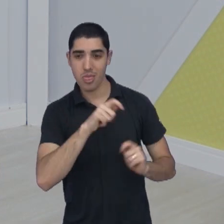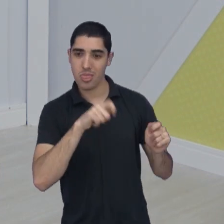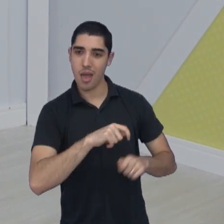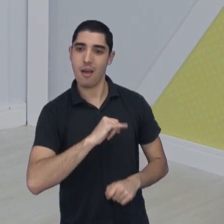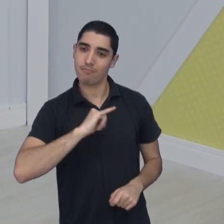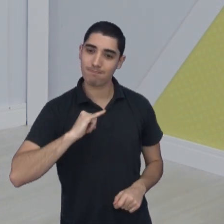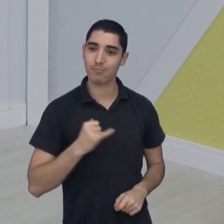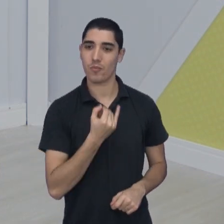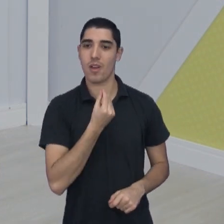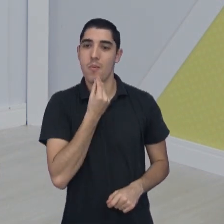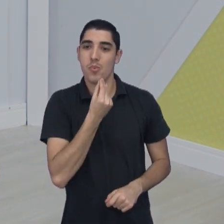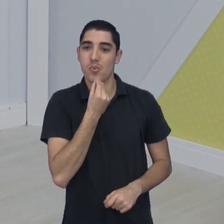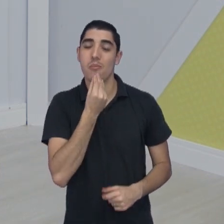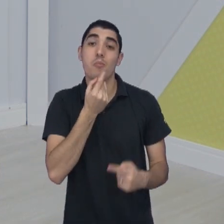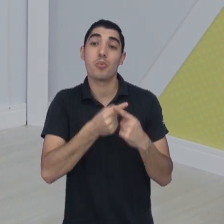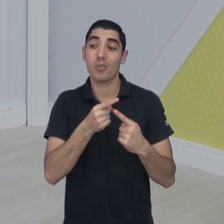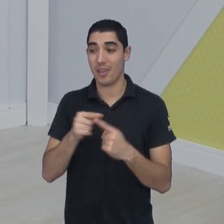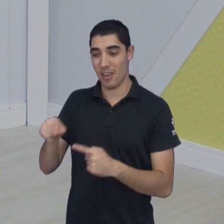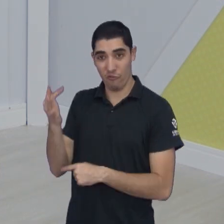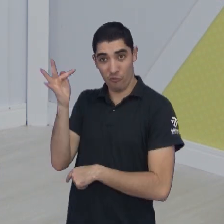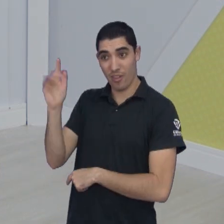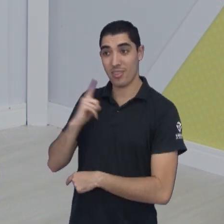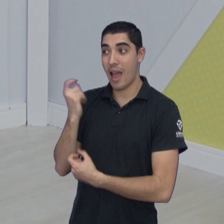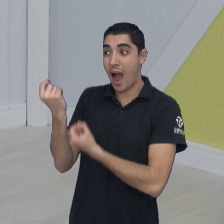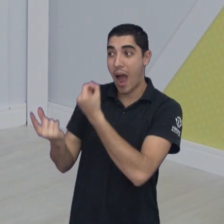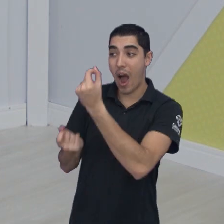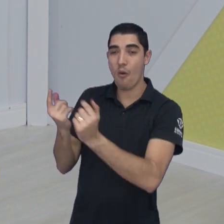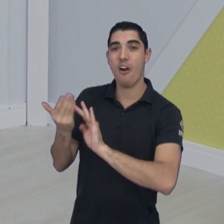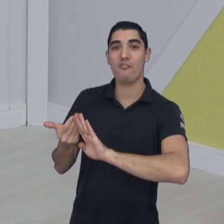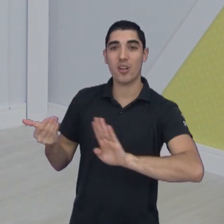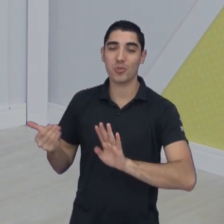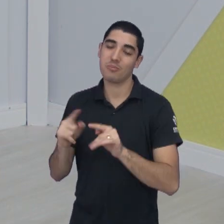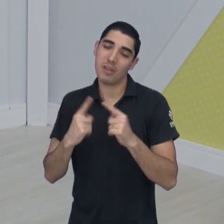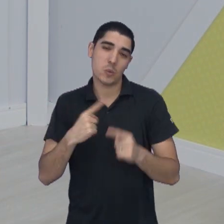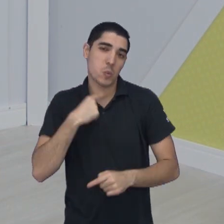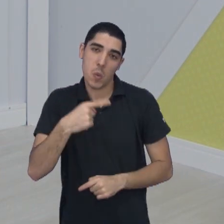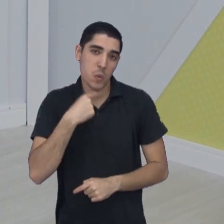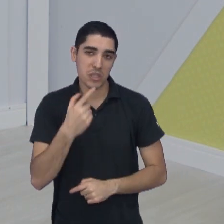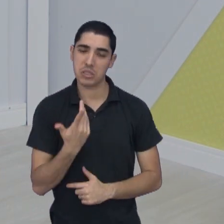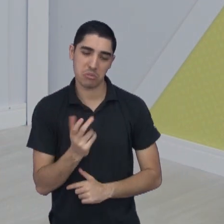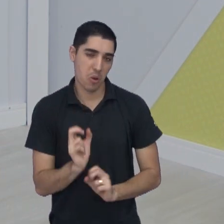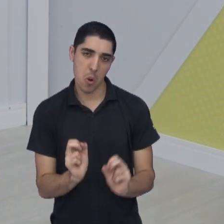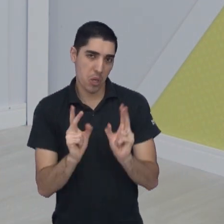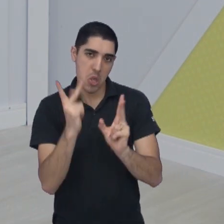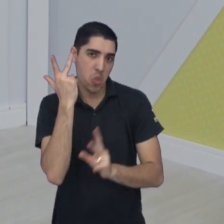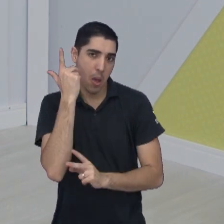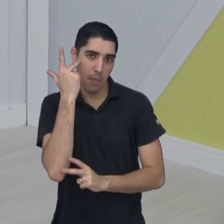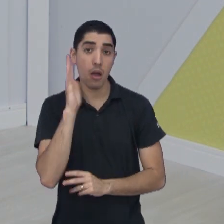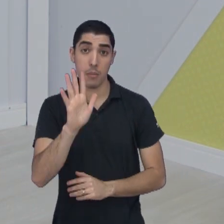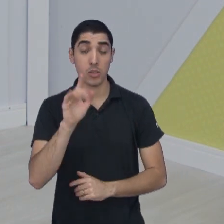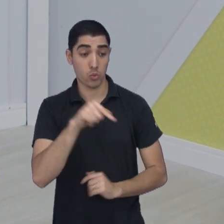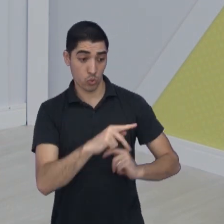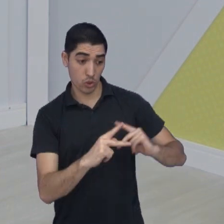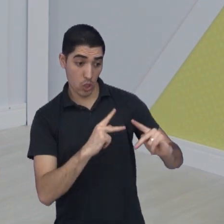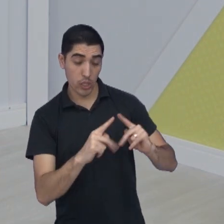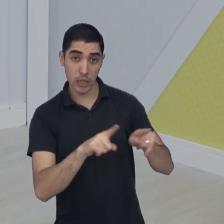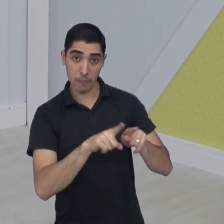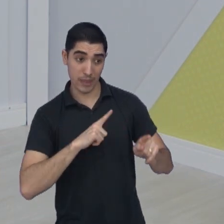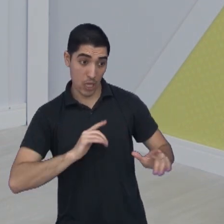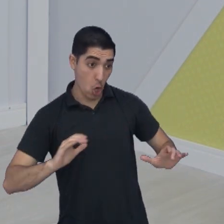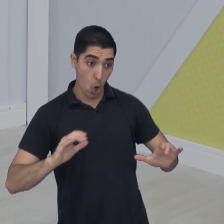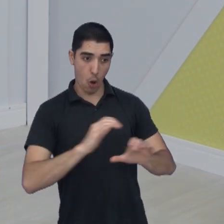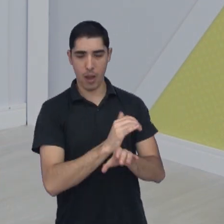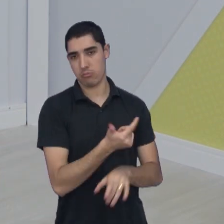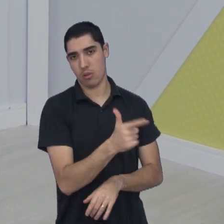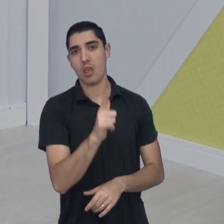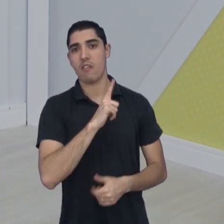aproveitar a ausência dos principais jogadores e conquistar uma vitória lá, não deu, faz parte, lembrando que o São José também não está completo,